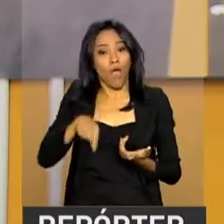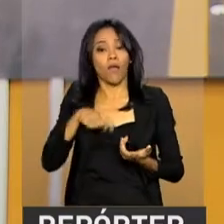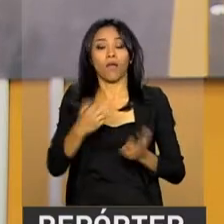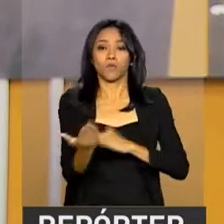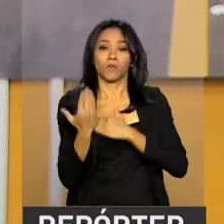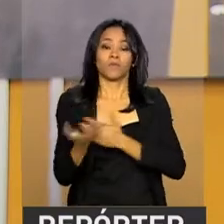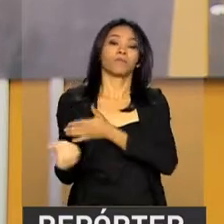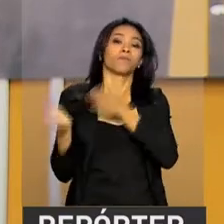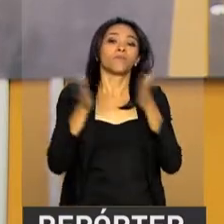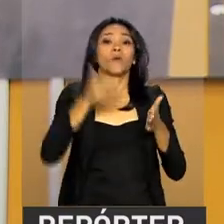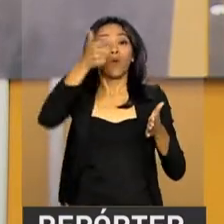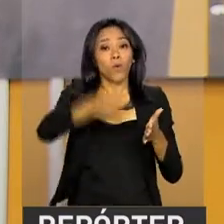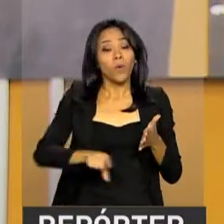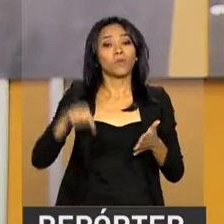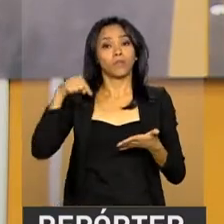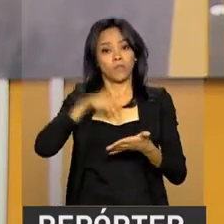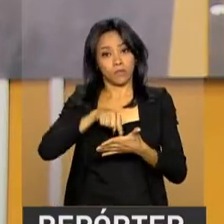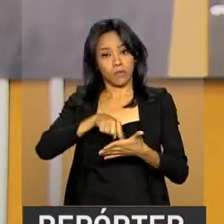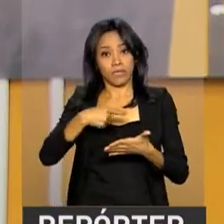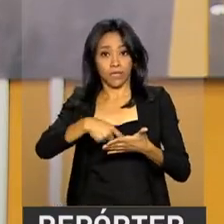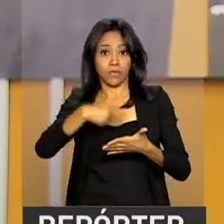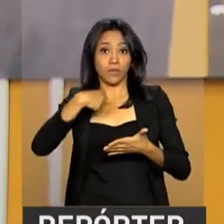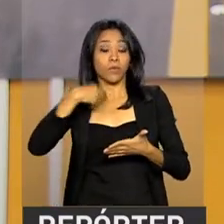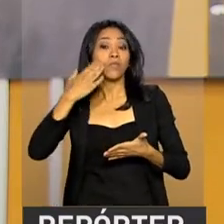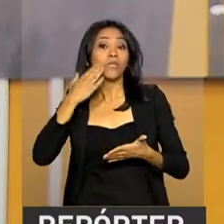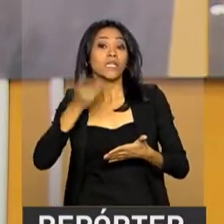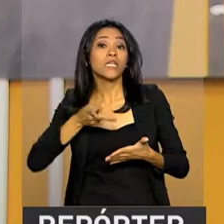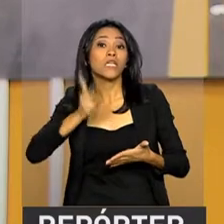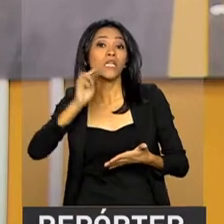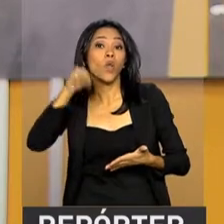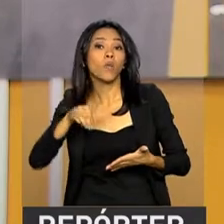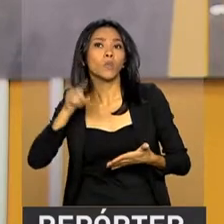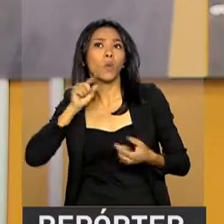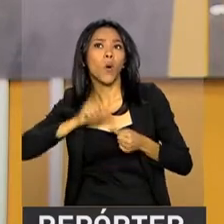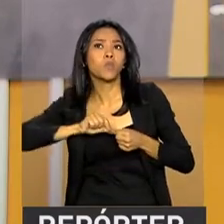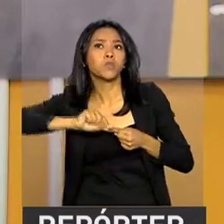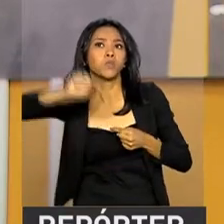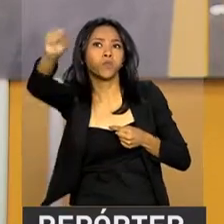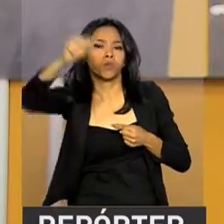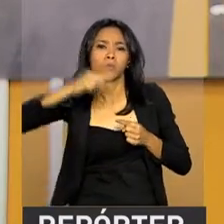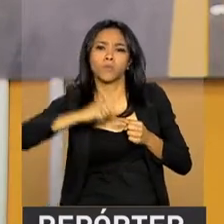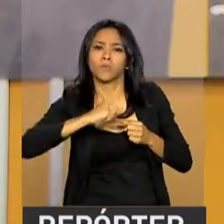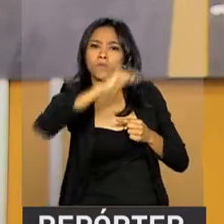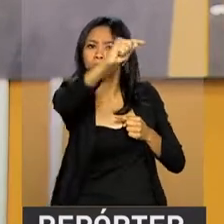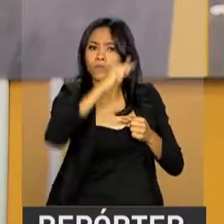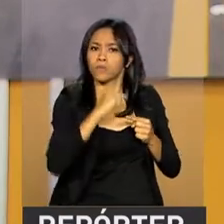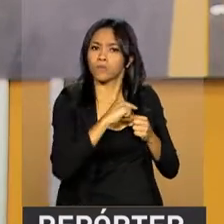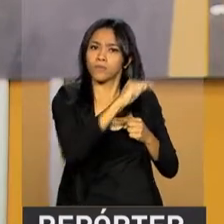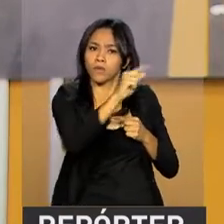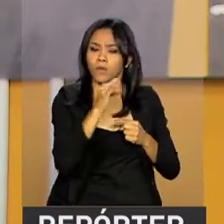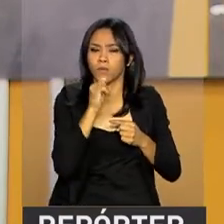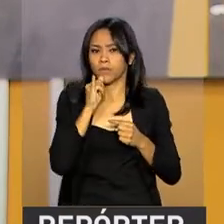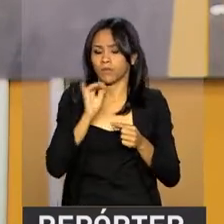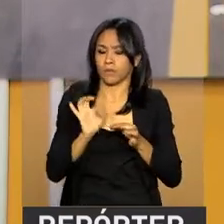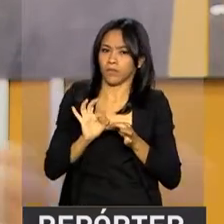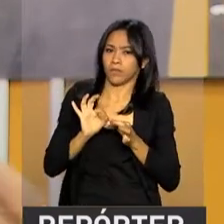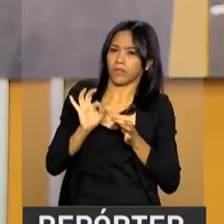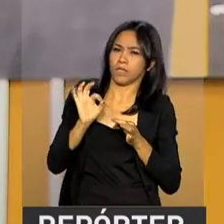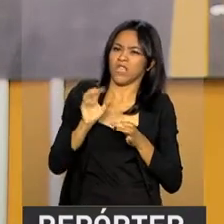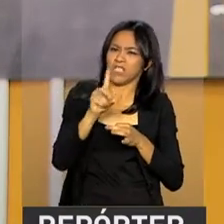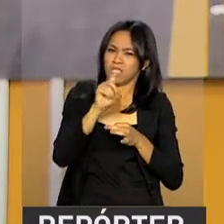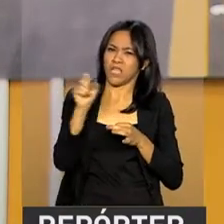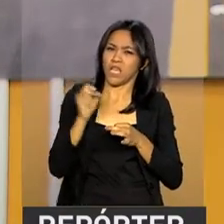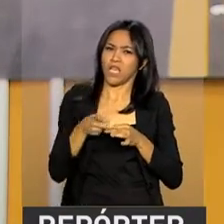é que ele dá resultado de um quilômetro a quilômetro então a rodovia é com uma extensão de 100